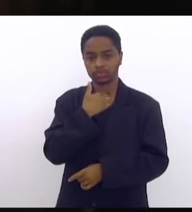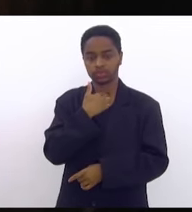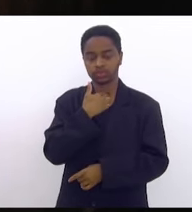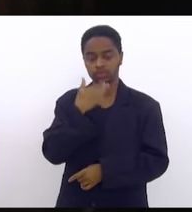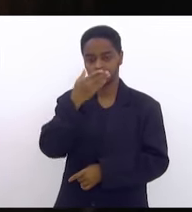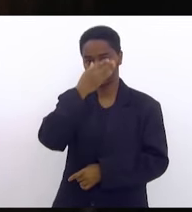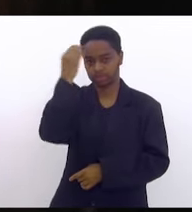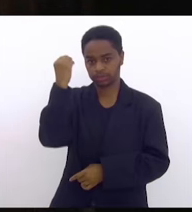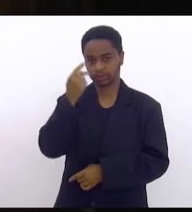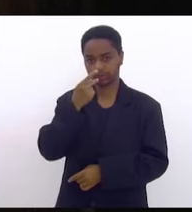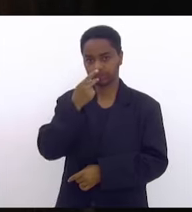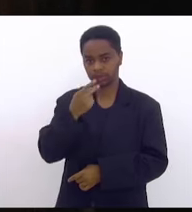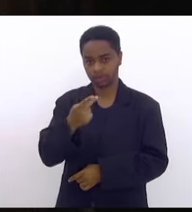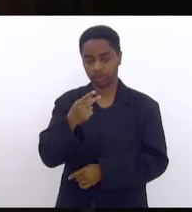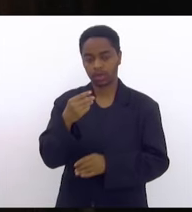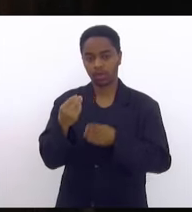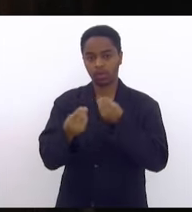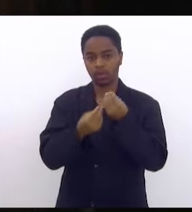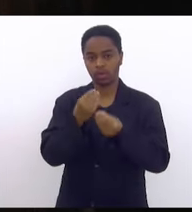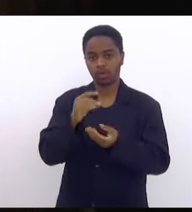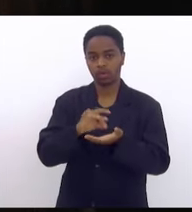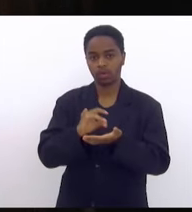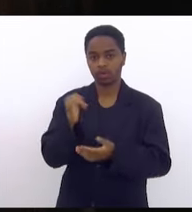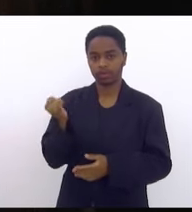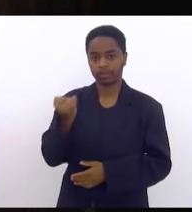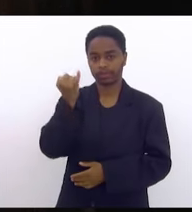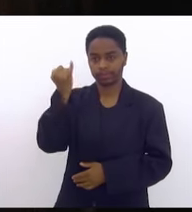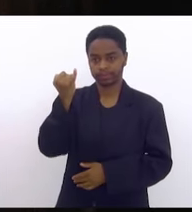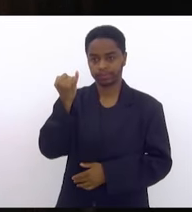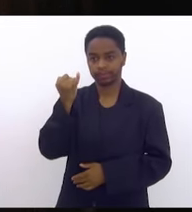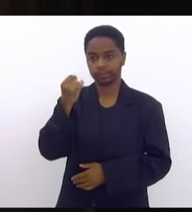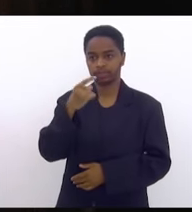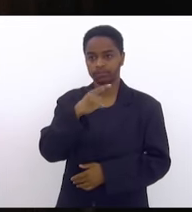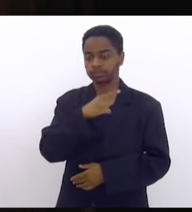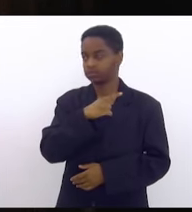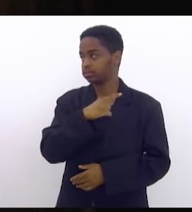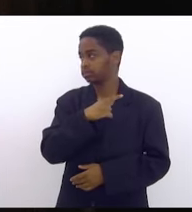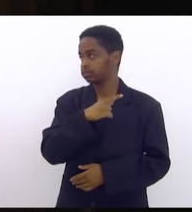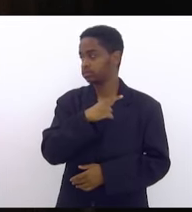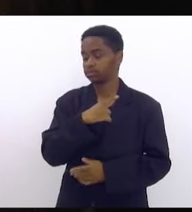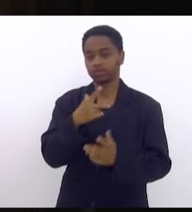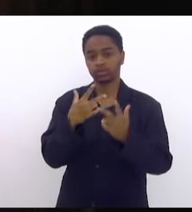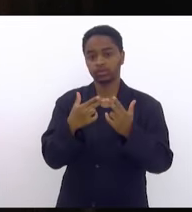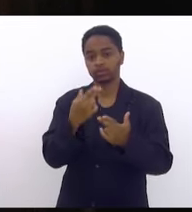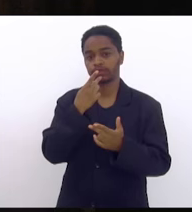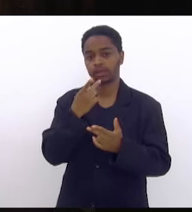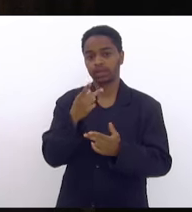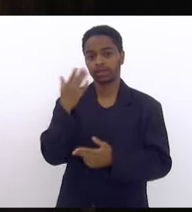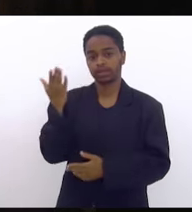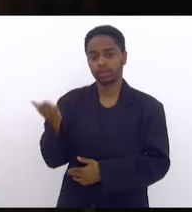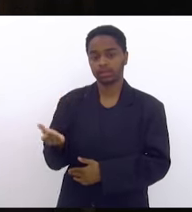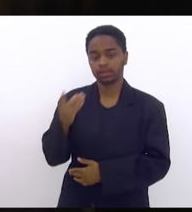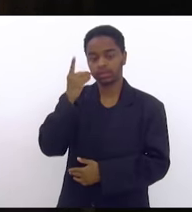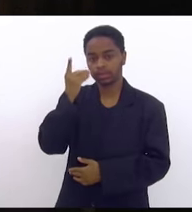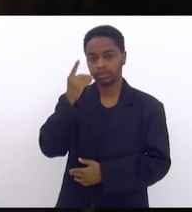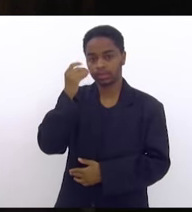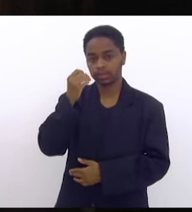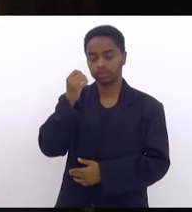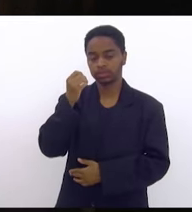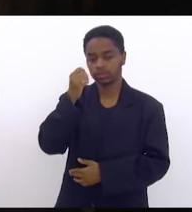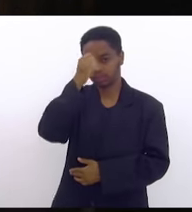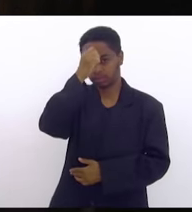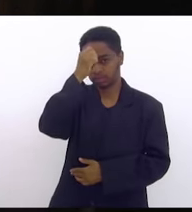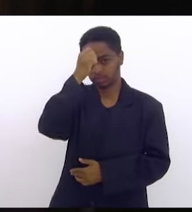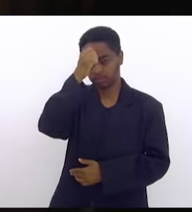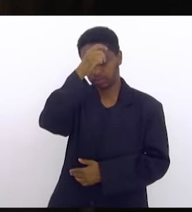de mencionar a grande importância de termos, como é dito, né, o nosso deputado municipal, Luiz Cláudio,